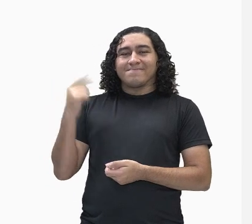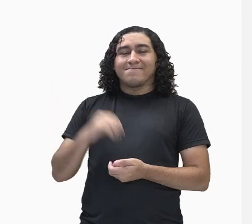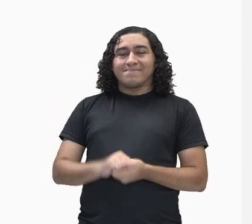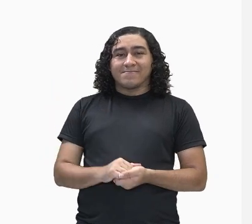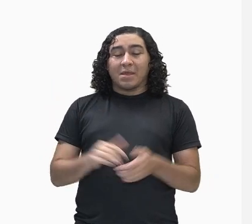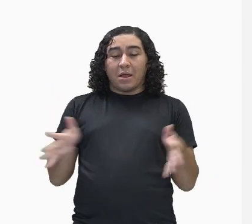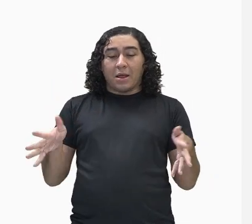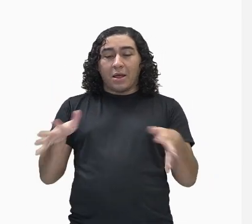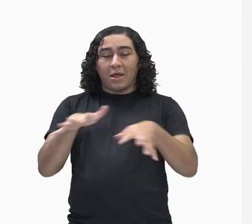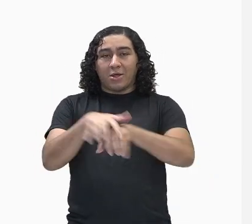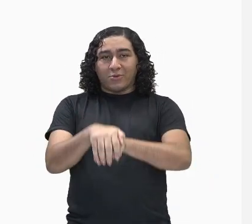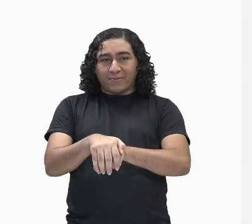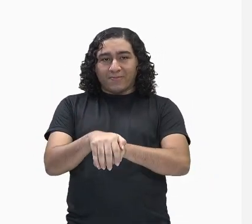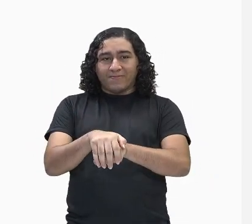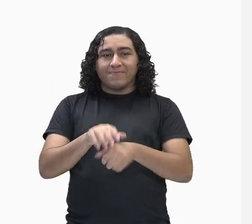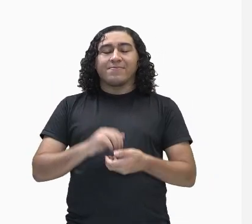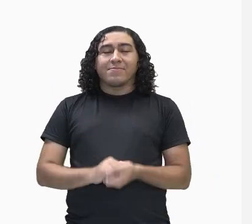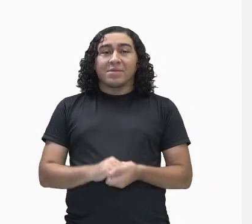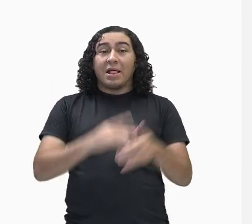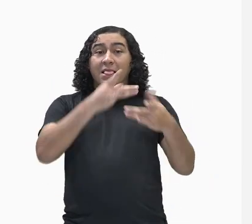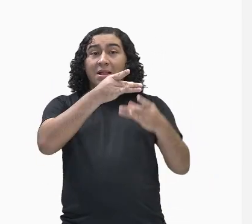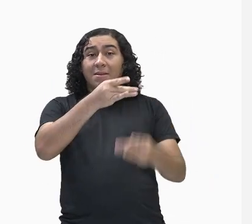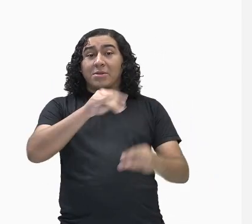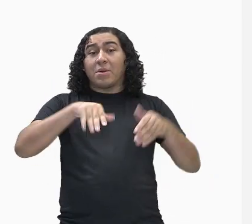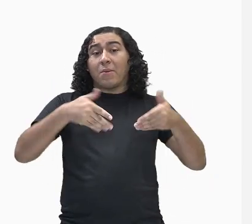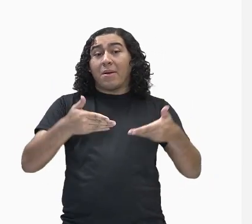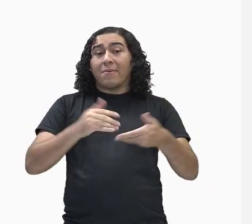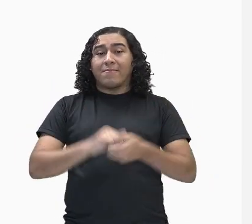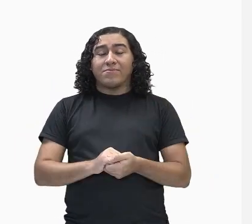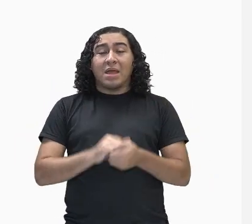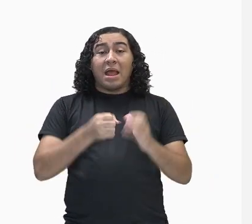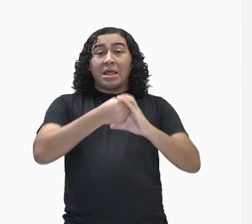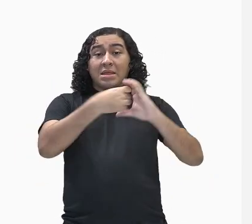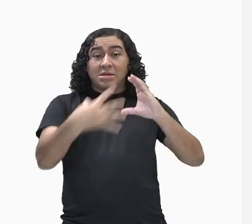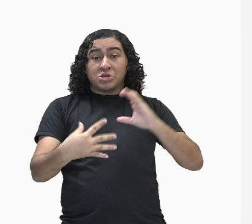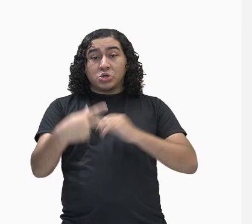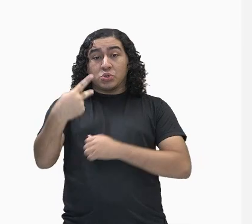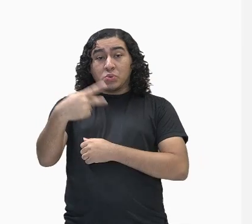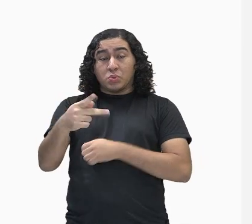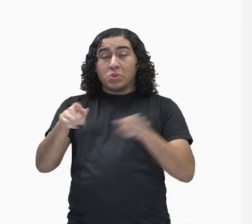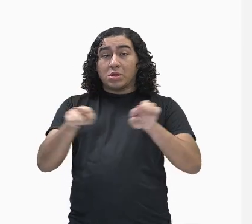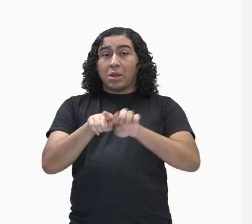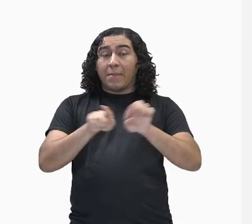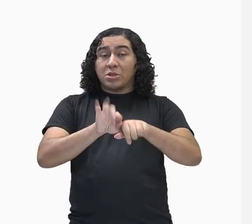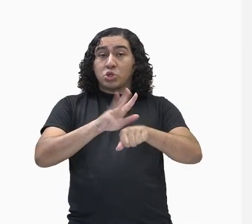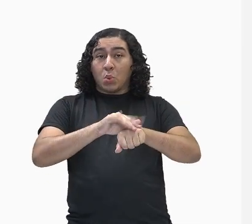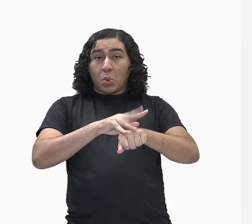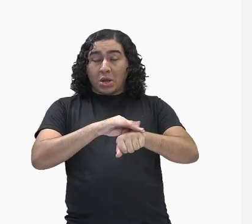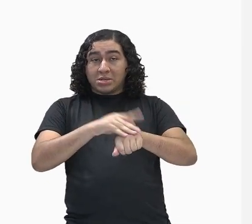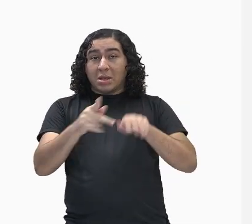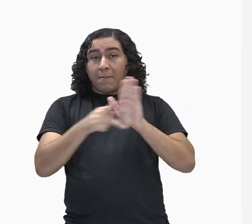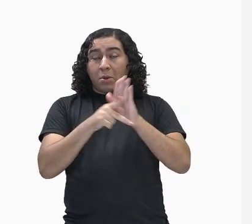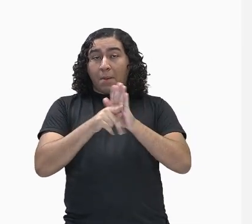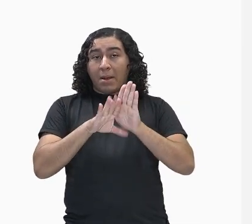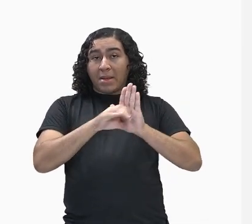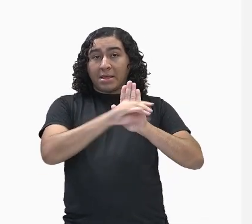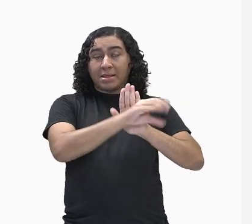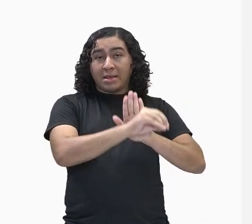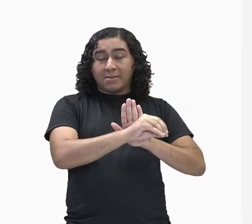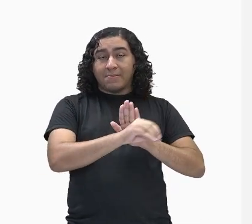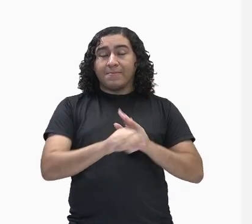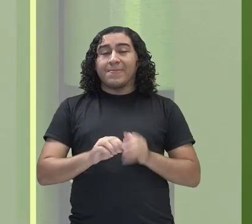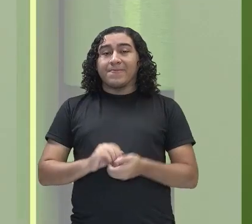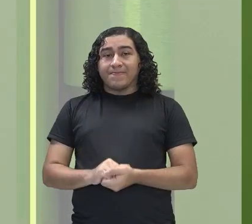reino monera e o detalhamento características gerais e as principais doenças causadas